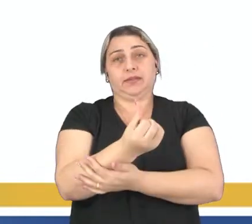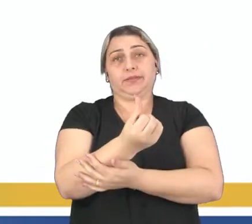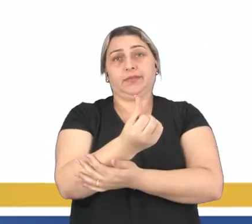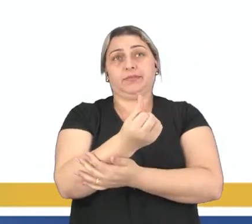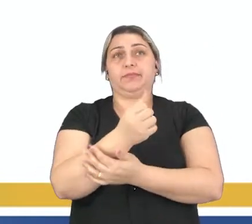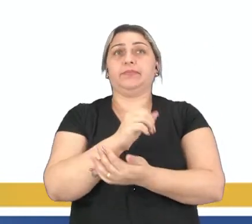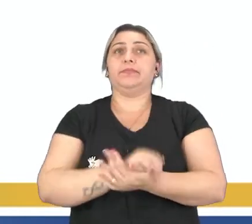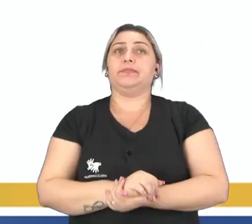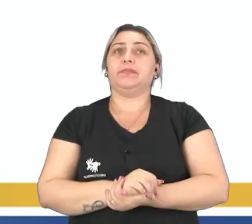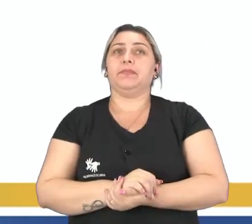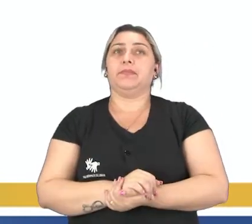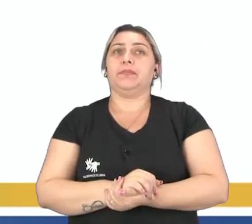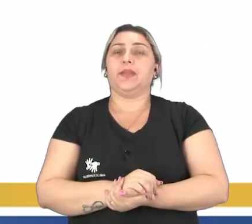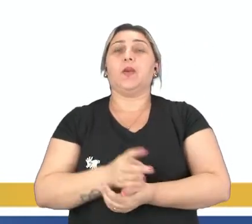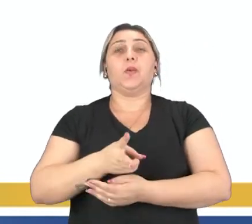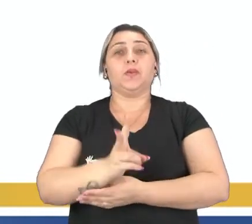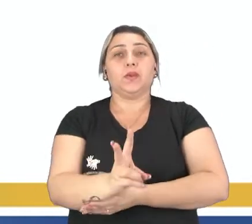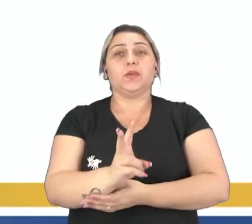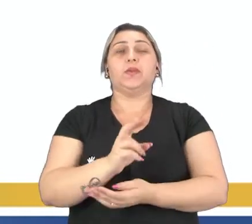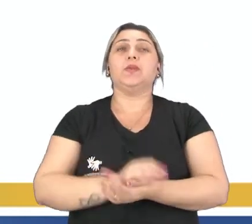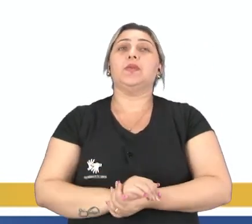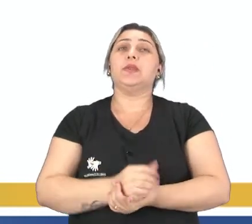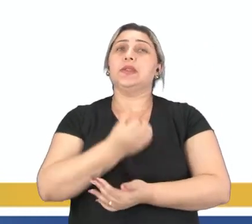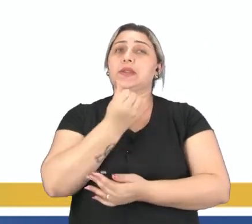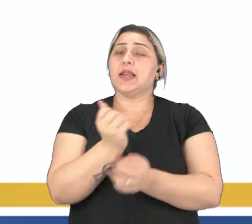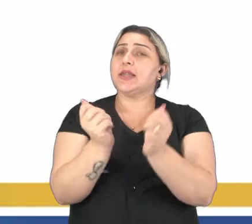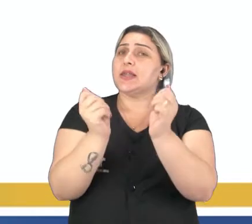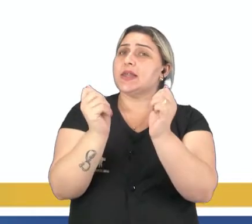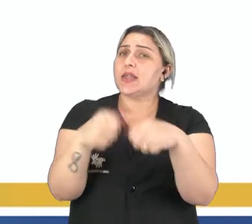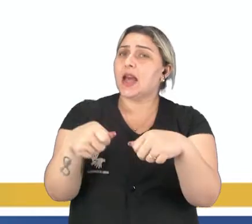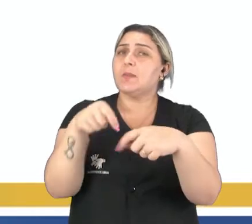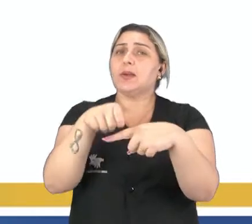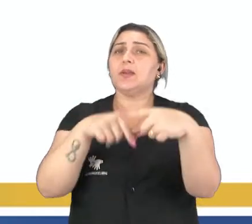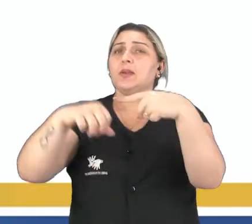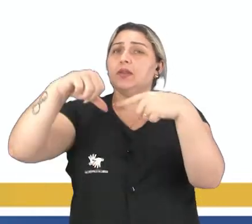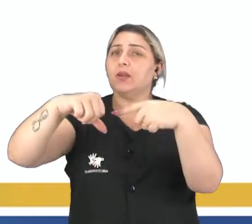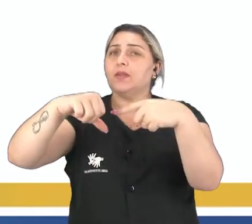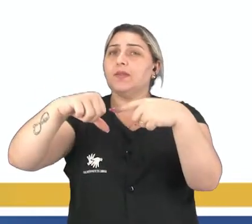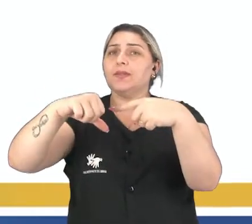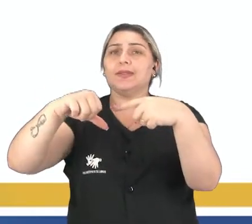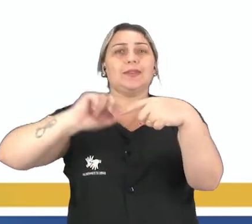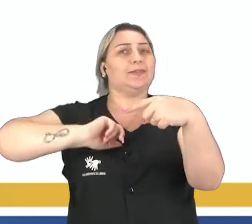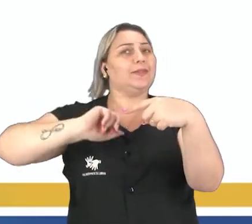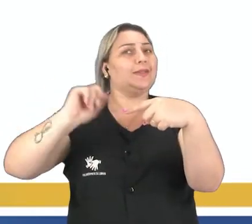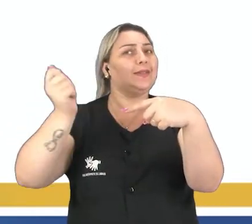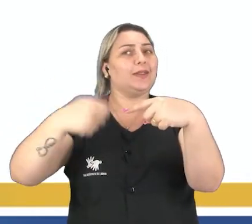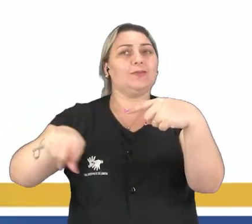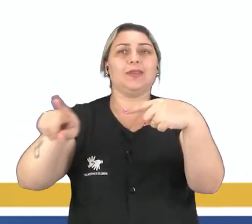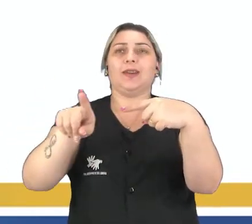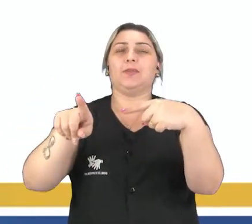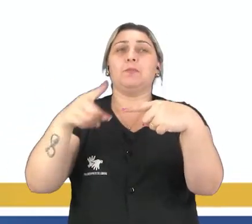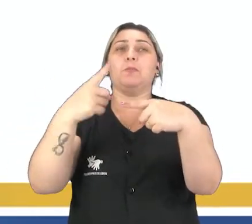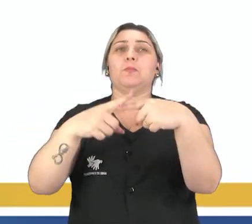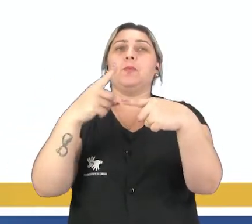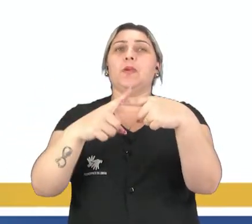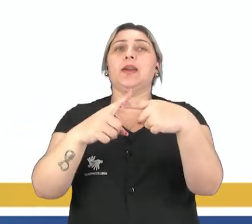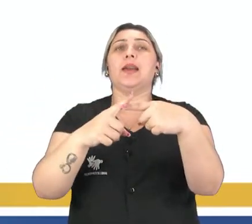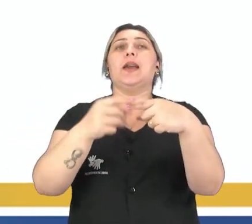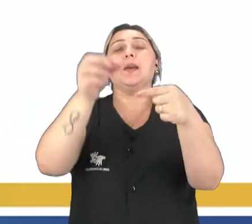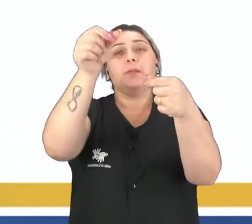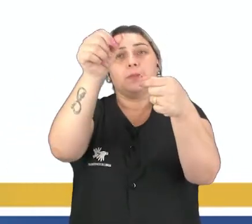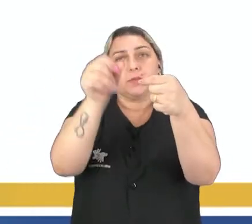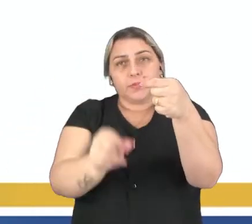Sobrou 6. E aí eu continuo. O 6, ele dá para dividir para o 9? Não dá. Então eu tenho